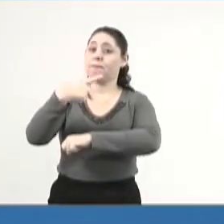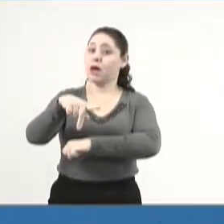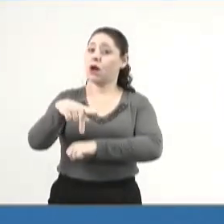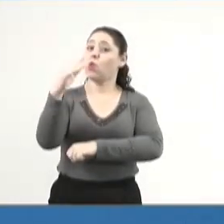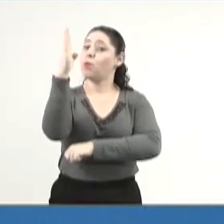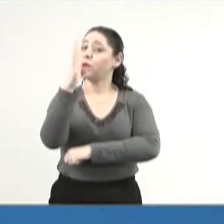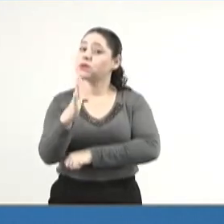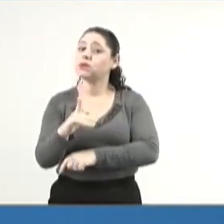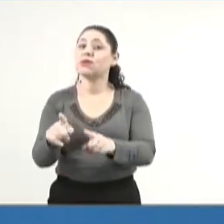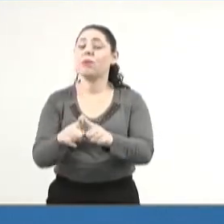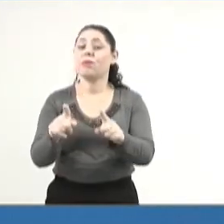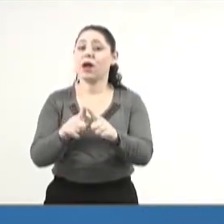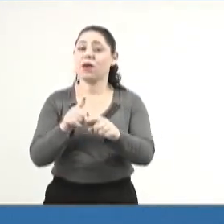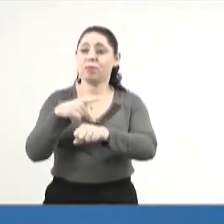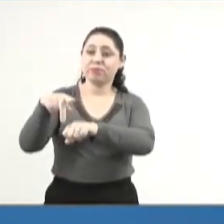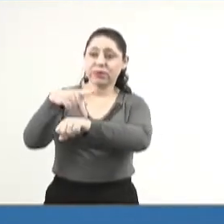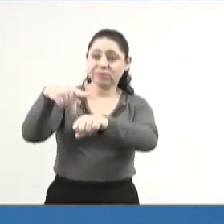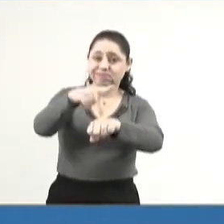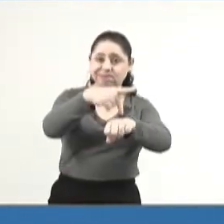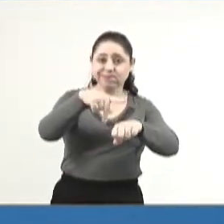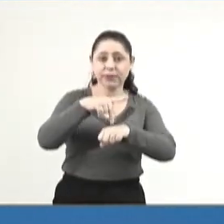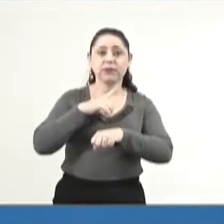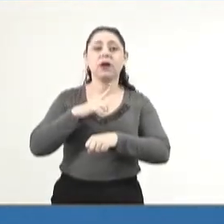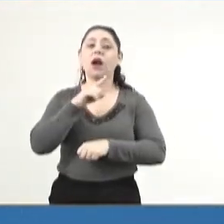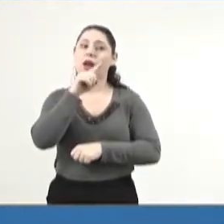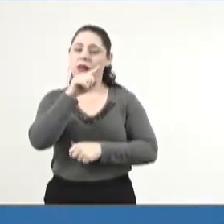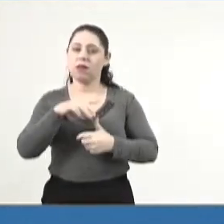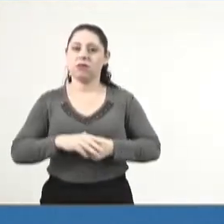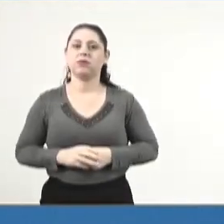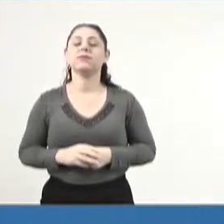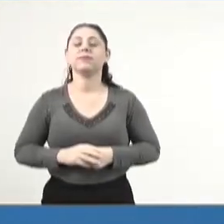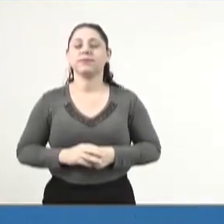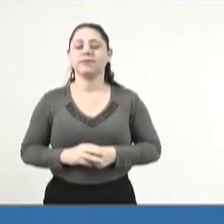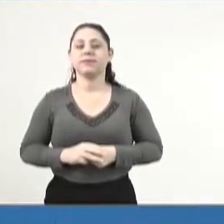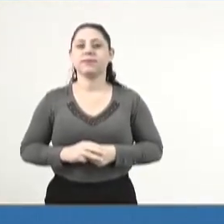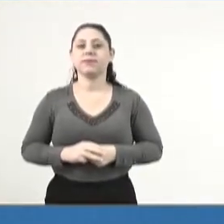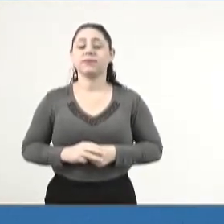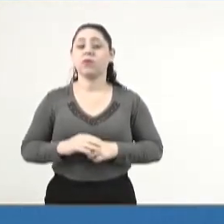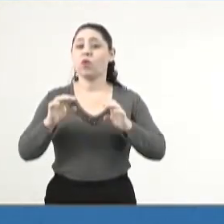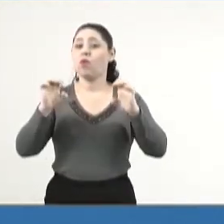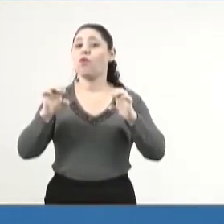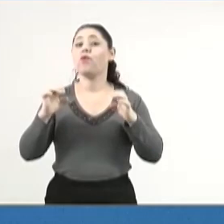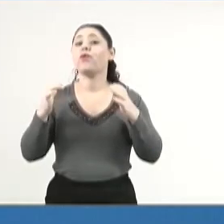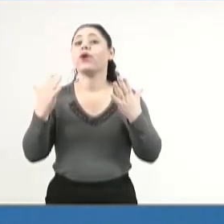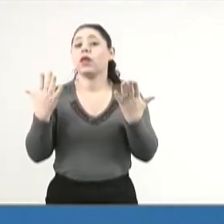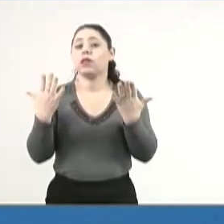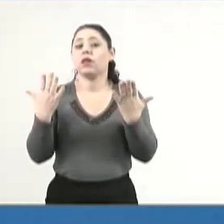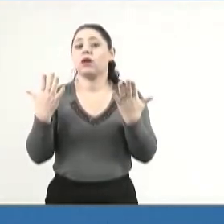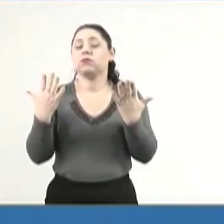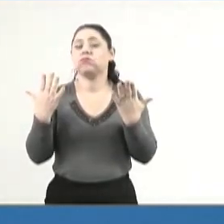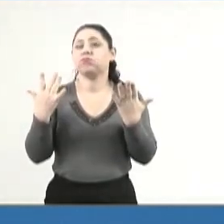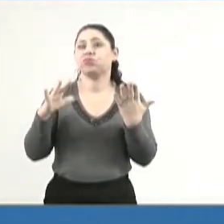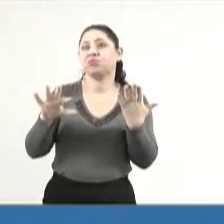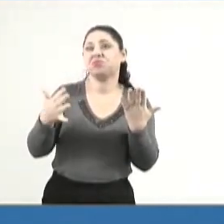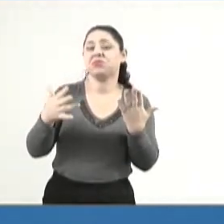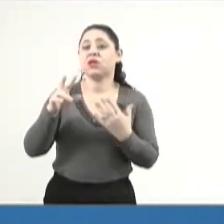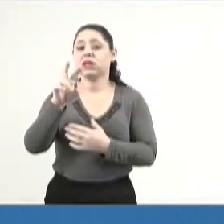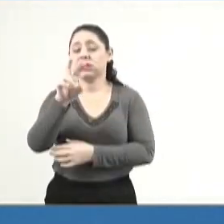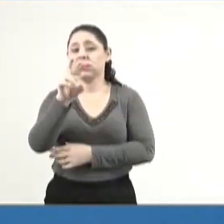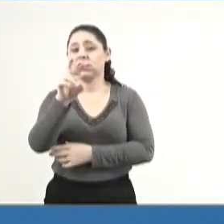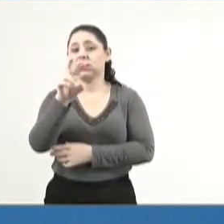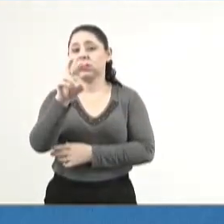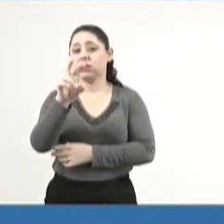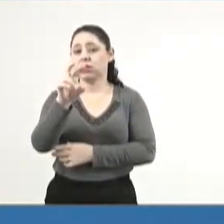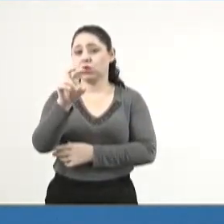Vale registrar, senhor presidente, que estavam lá, ou estava lá no evento, aproximadamente